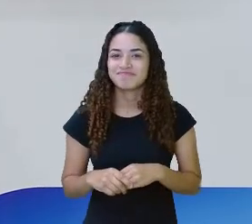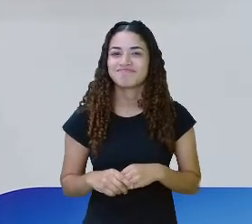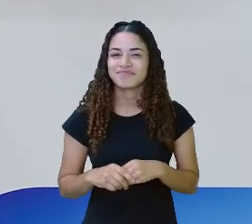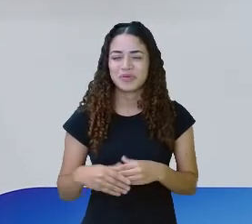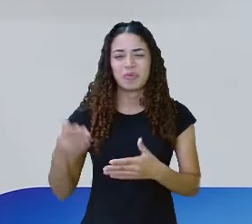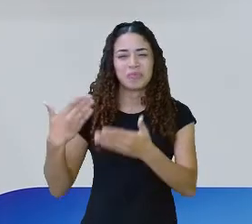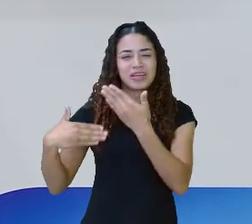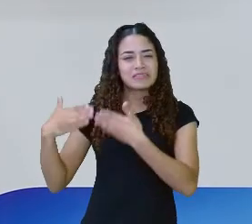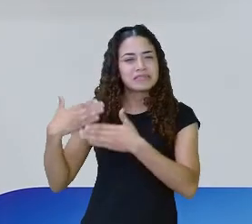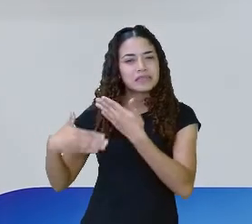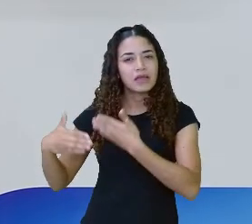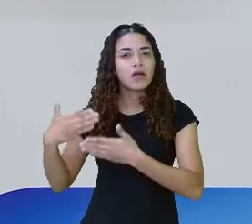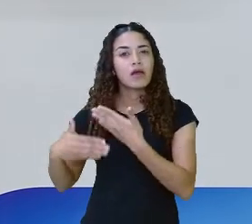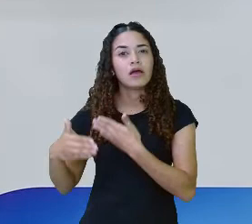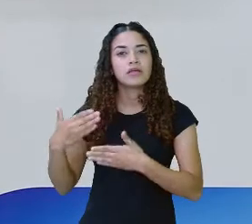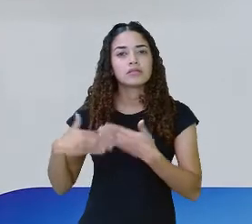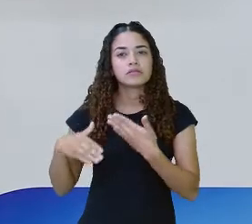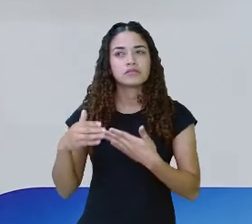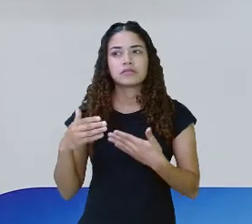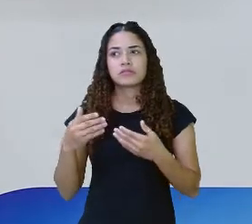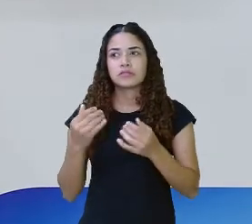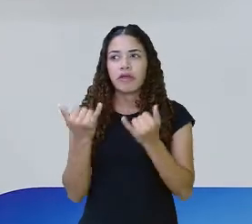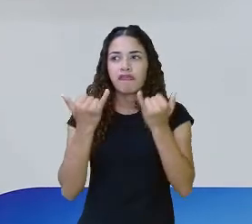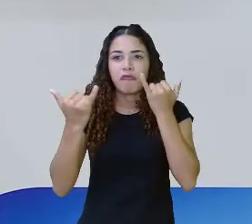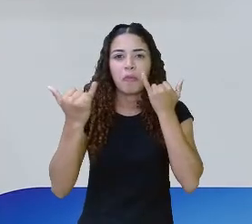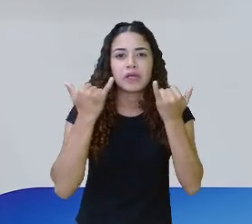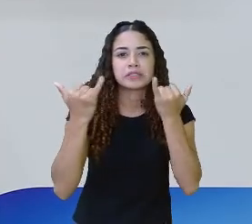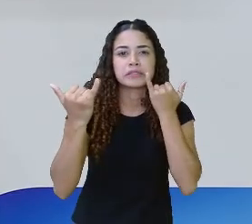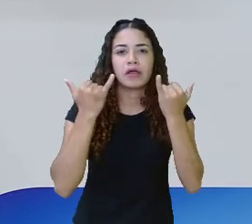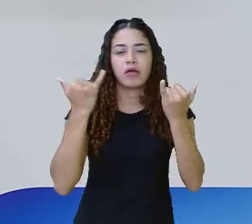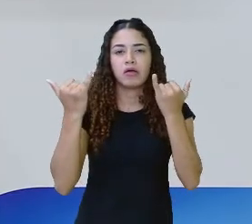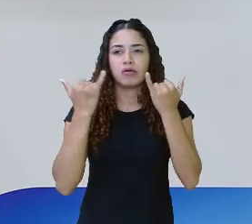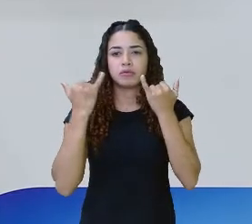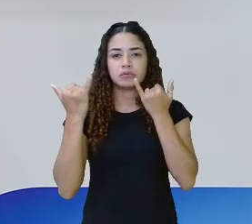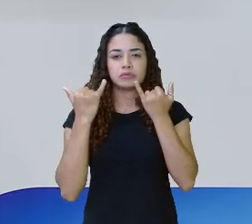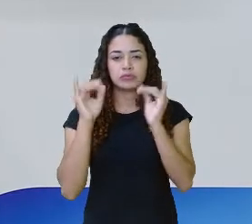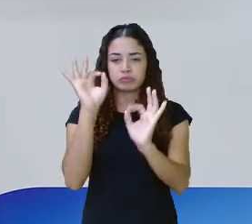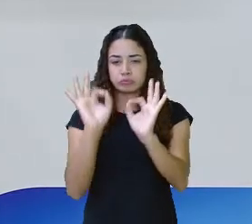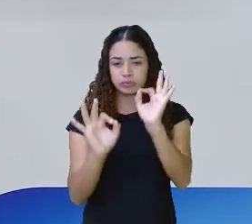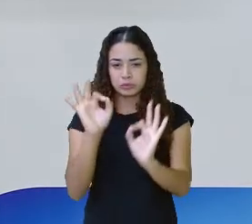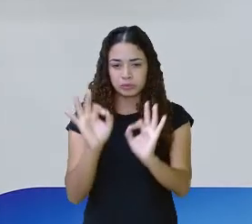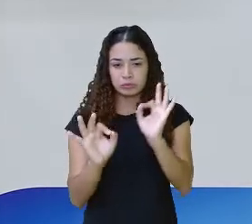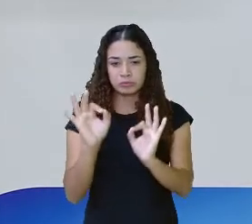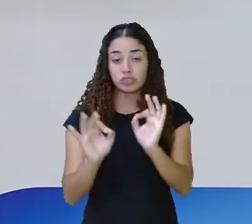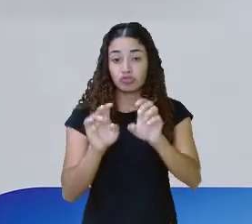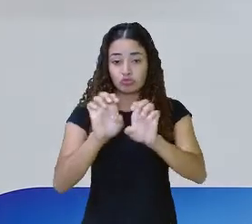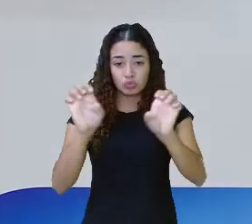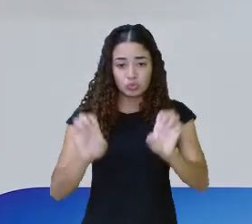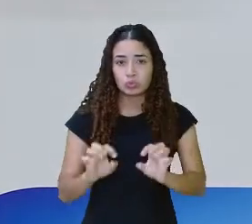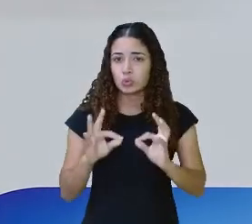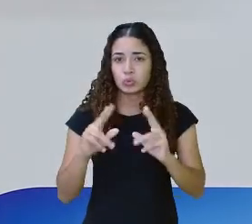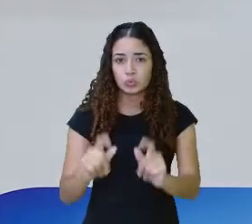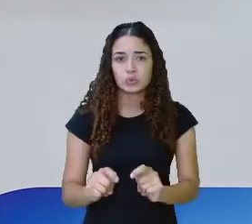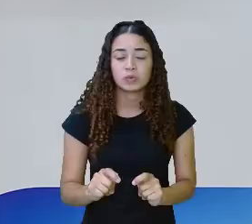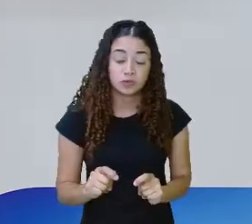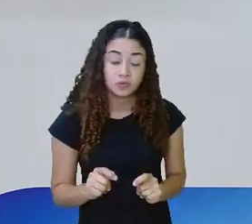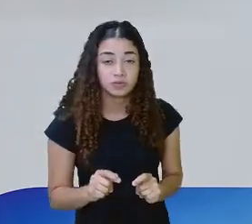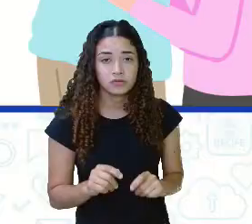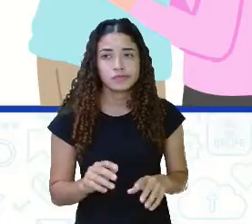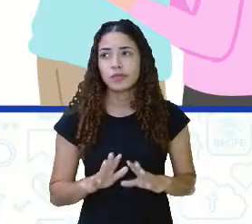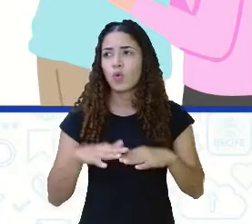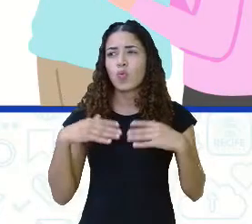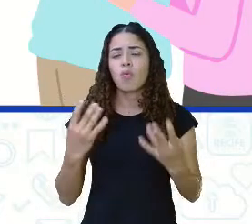viveu naquela época sair com todo esse arcabouço teórico aí, não é, professora? E quais foram